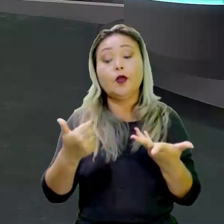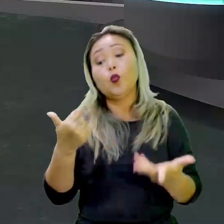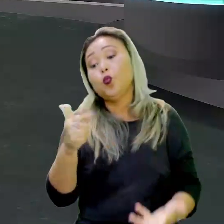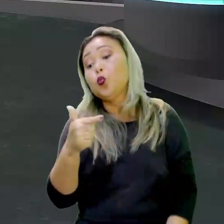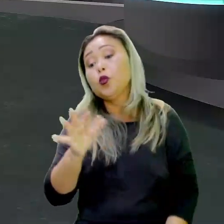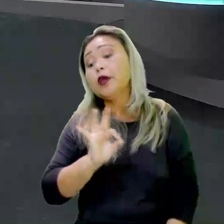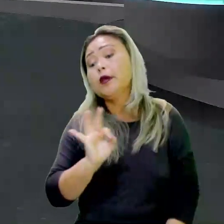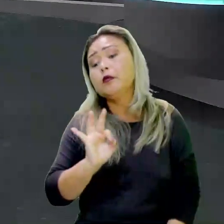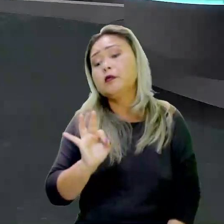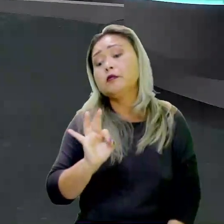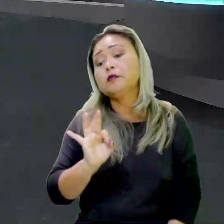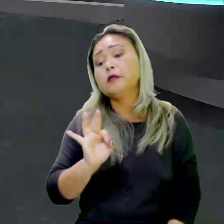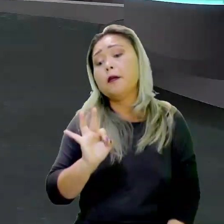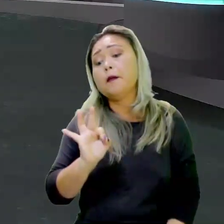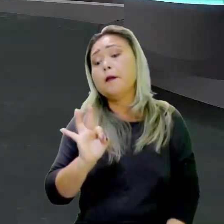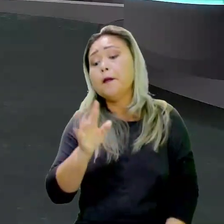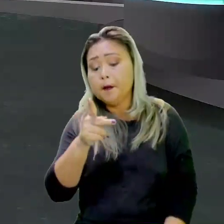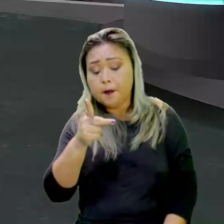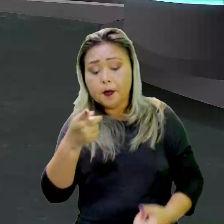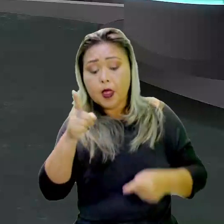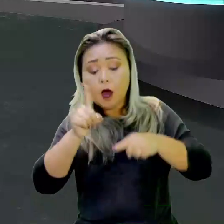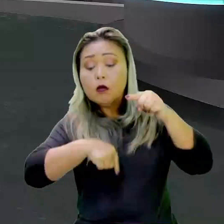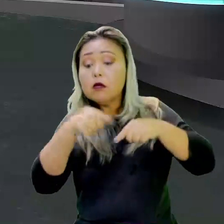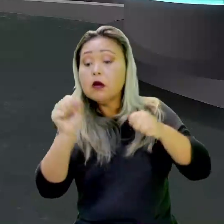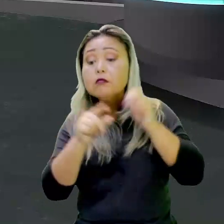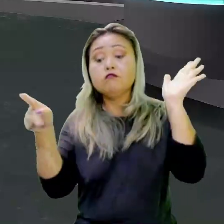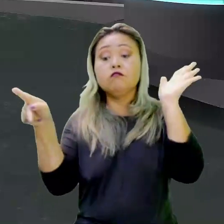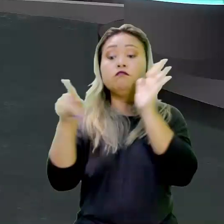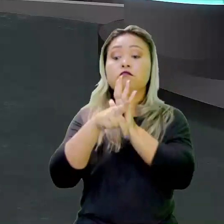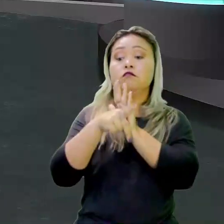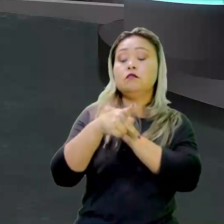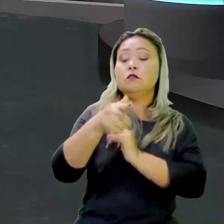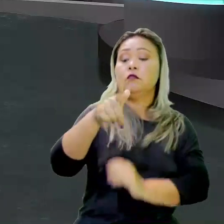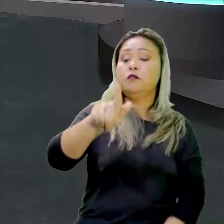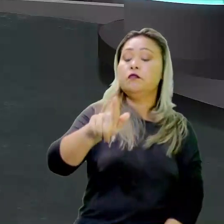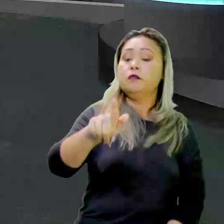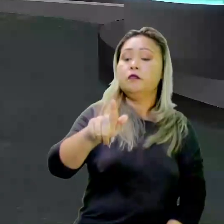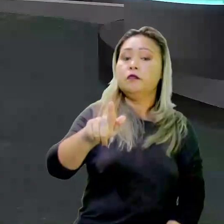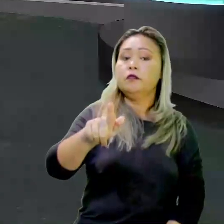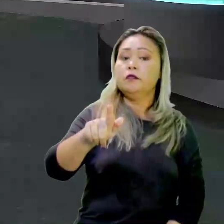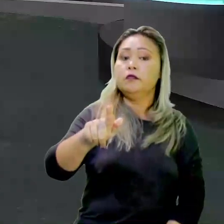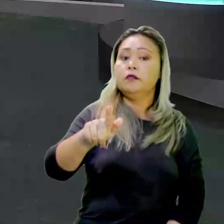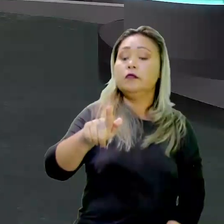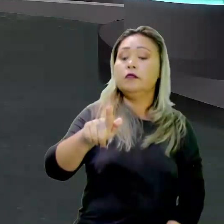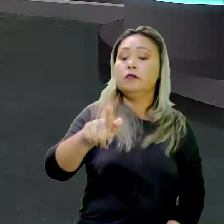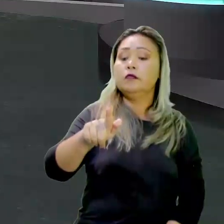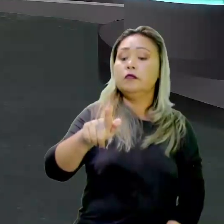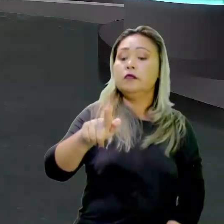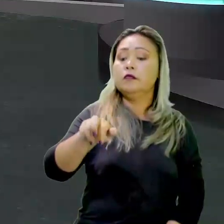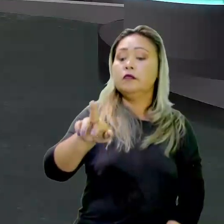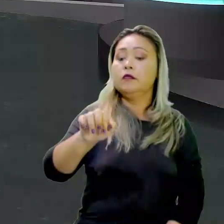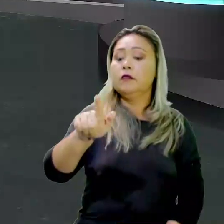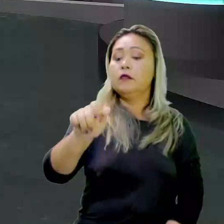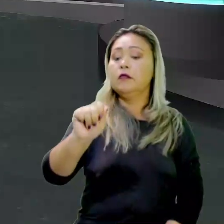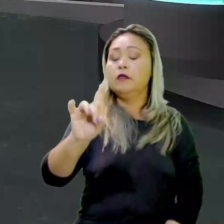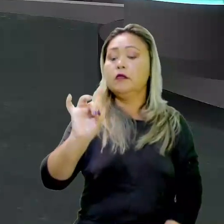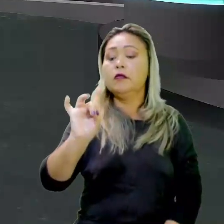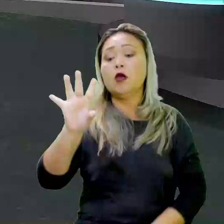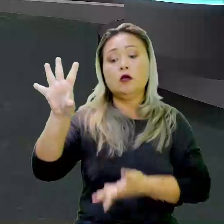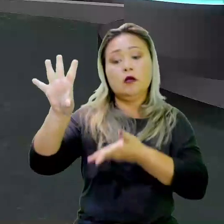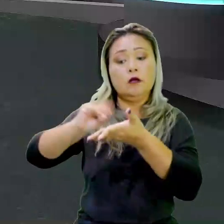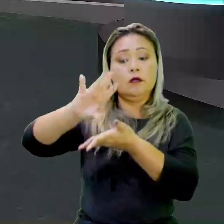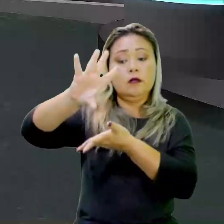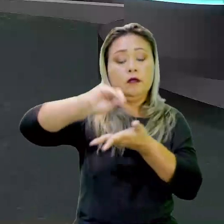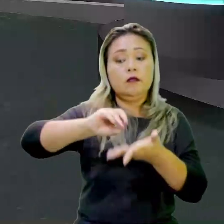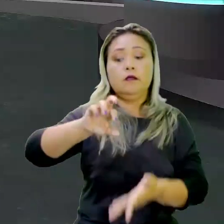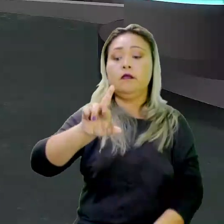temos muitas peças da arte grega, Da arte romana. peças originais, sim, as réplicas